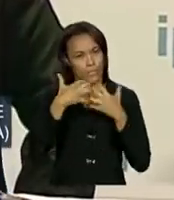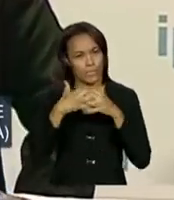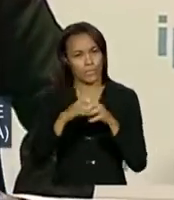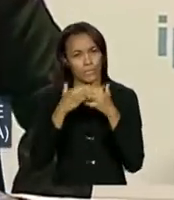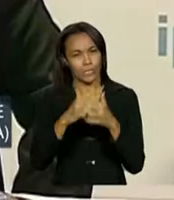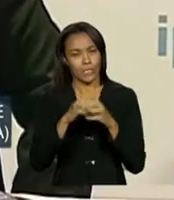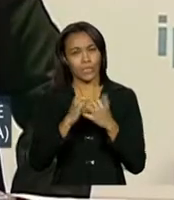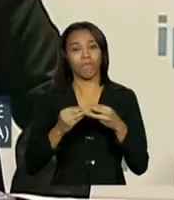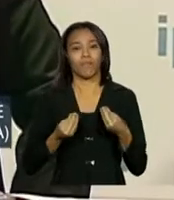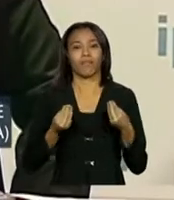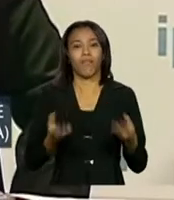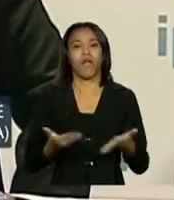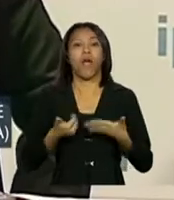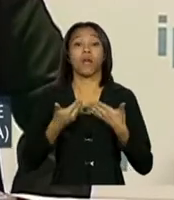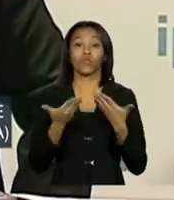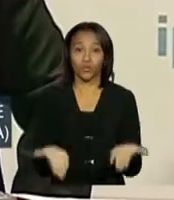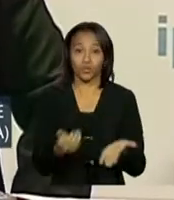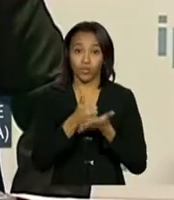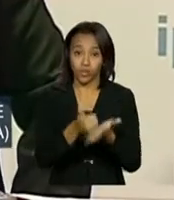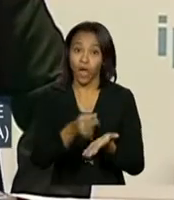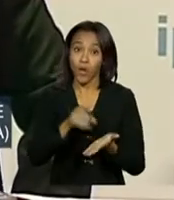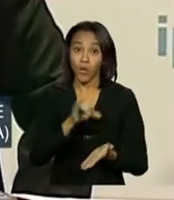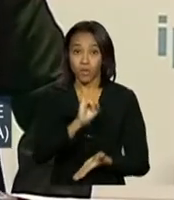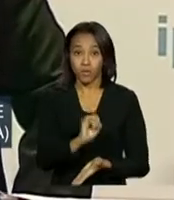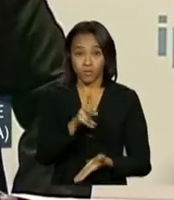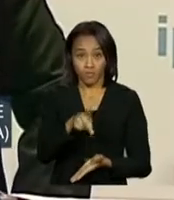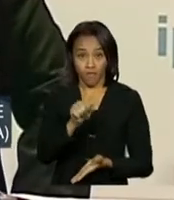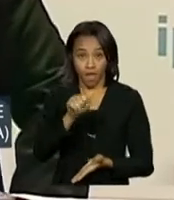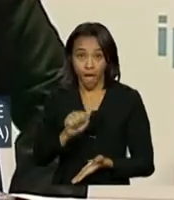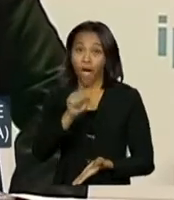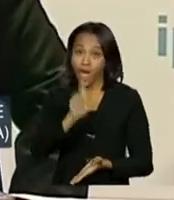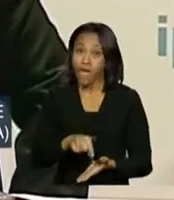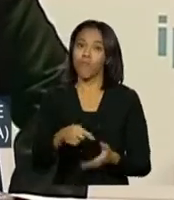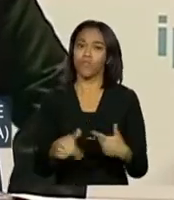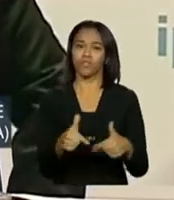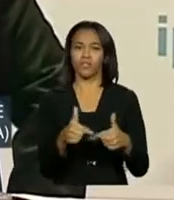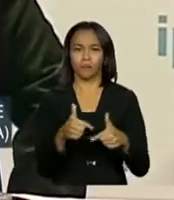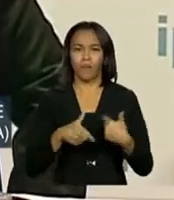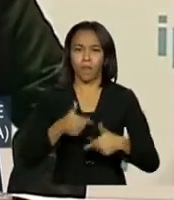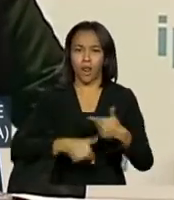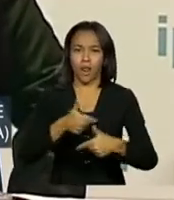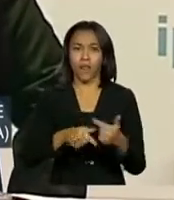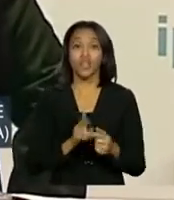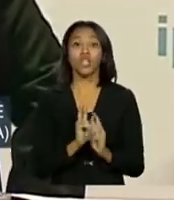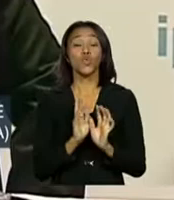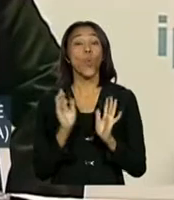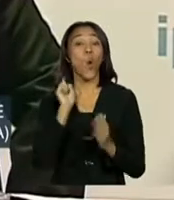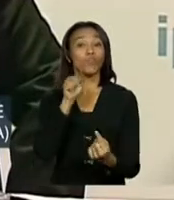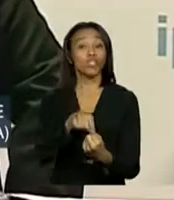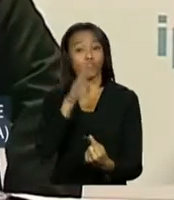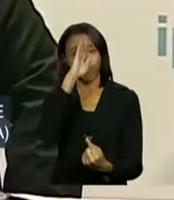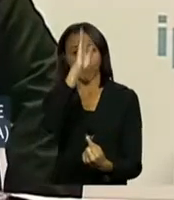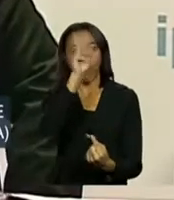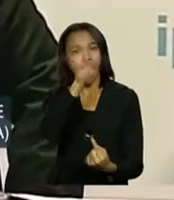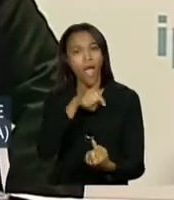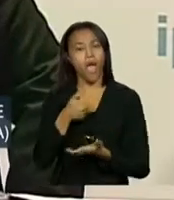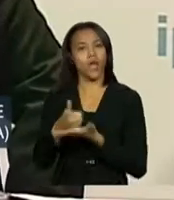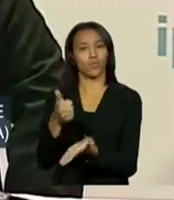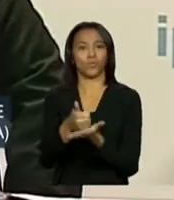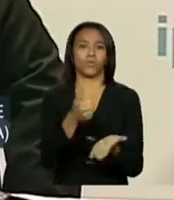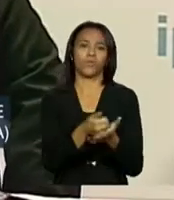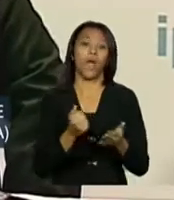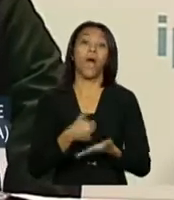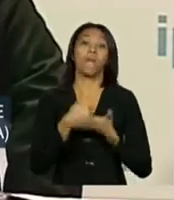sua função. O IPEA é uma atividade meio, mas com um fim muito claro, que é ajudar o